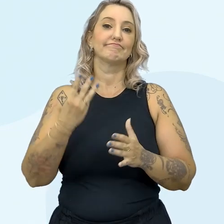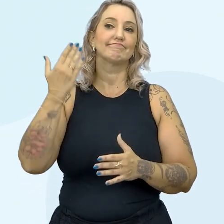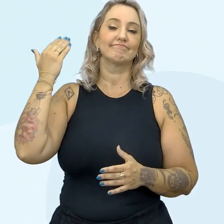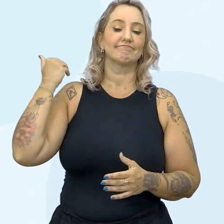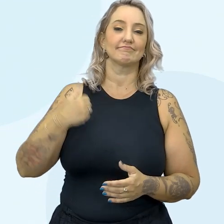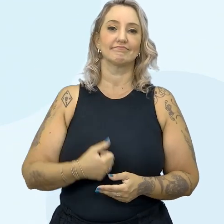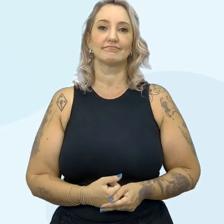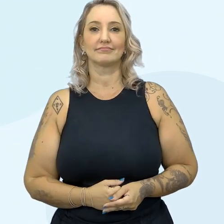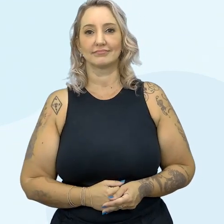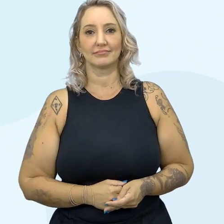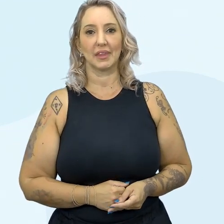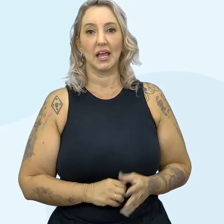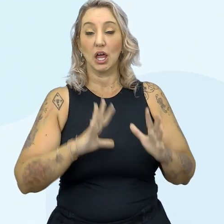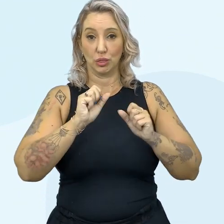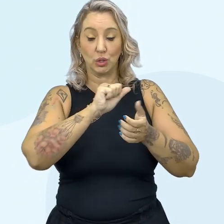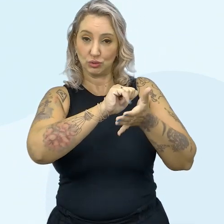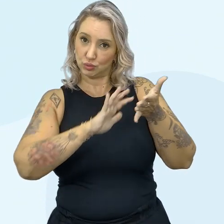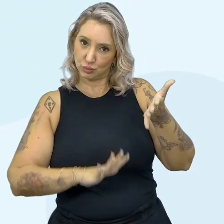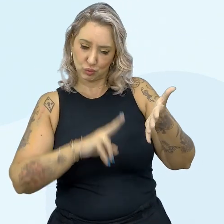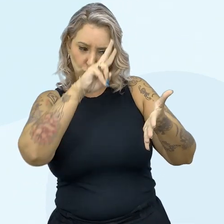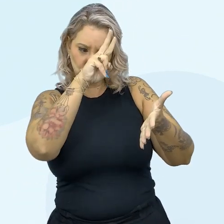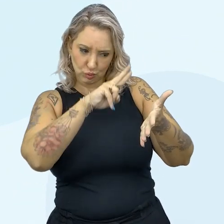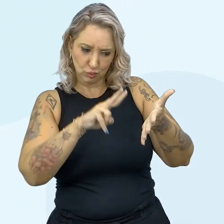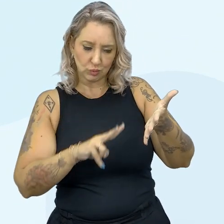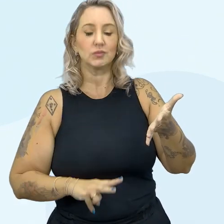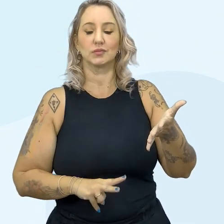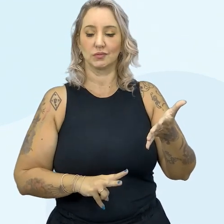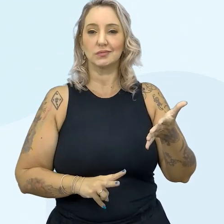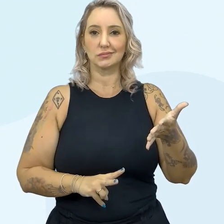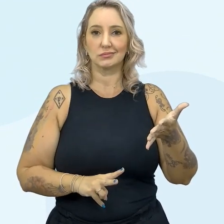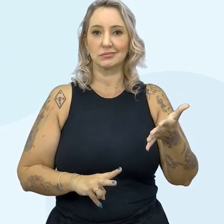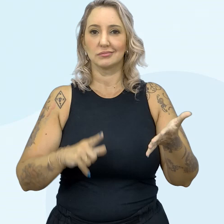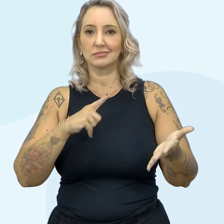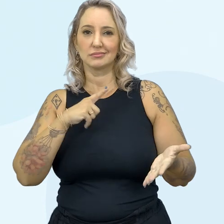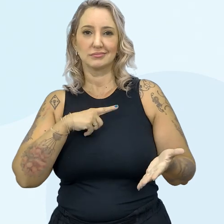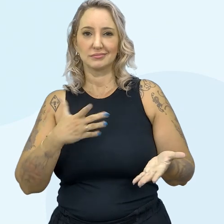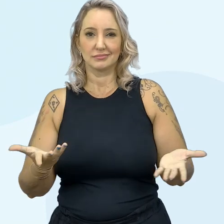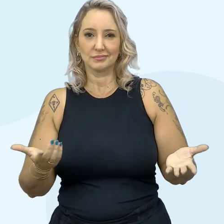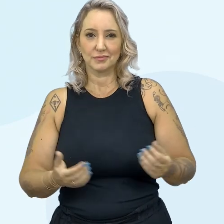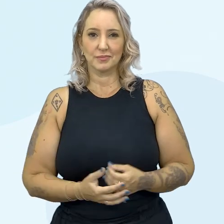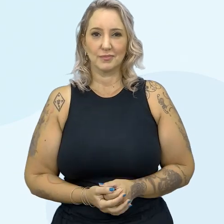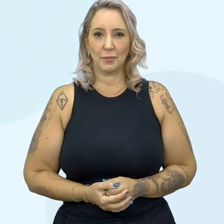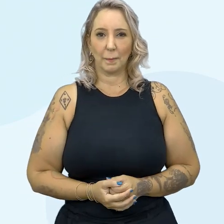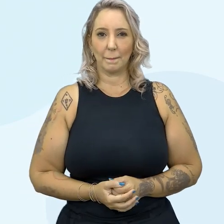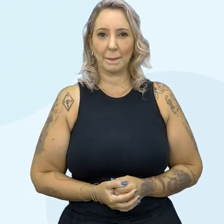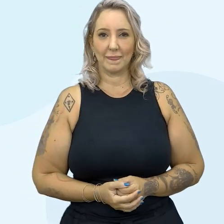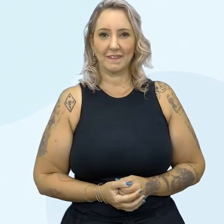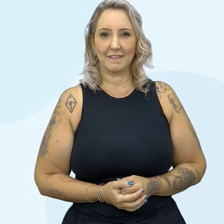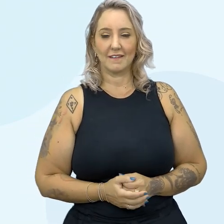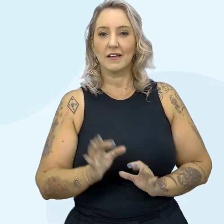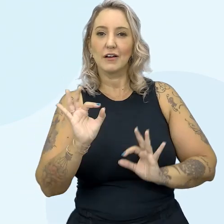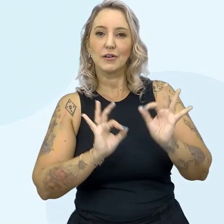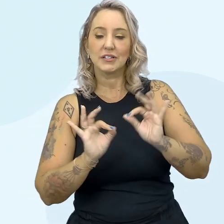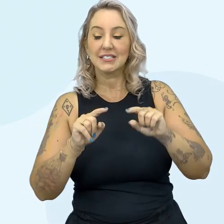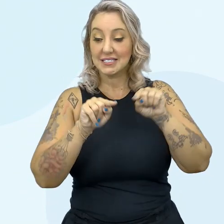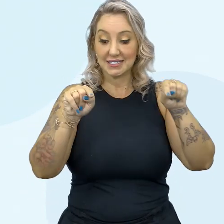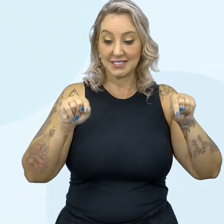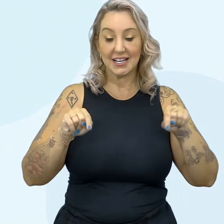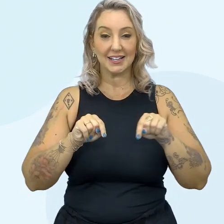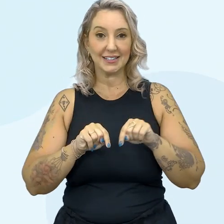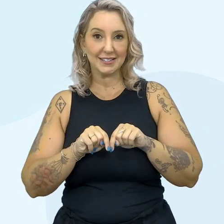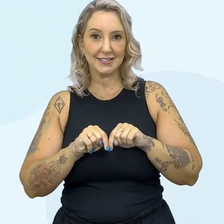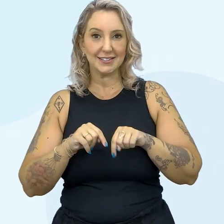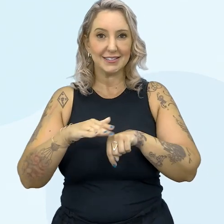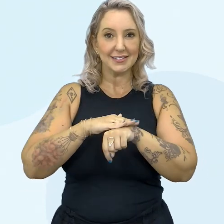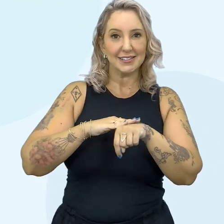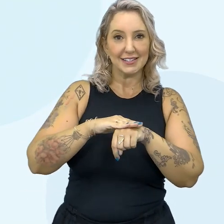gente viu toda a atividade, né? A gente leu toda ela. Então, tinha lá a organização das salas, a